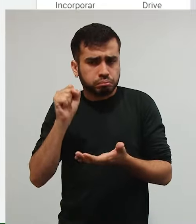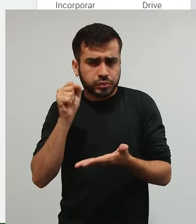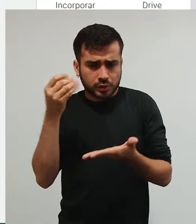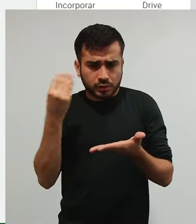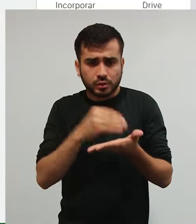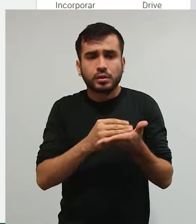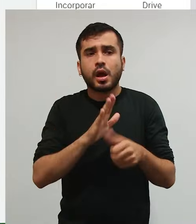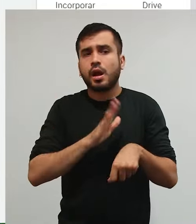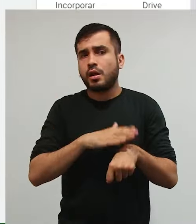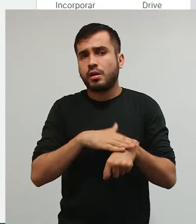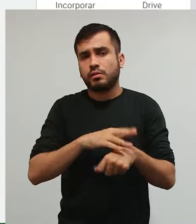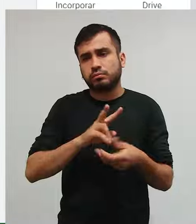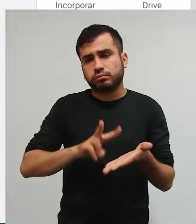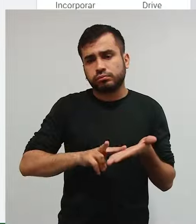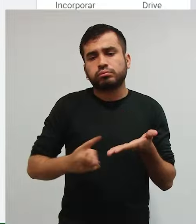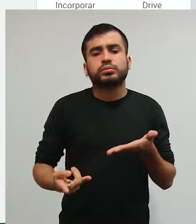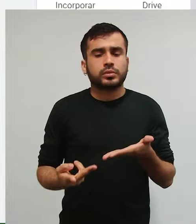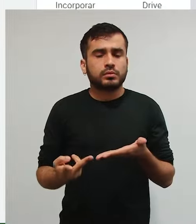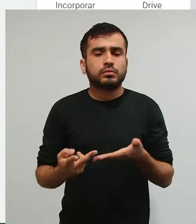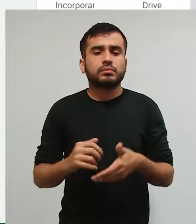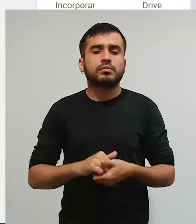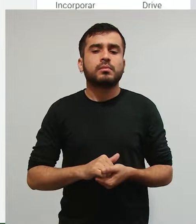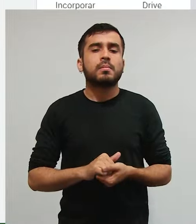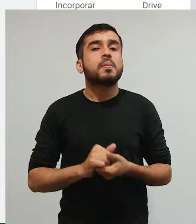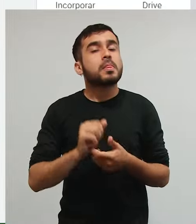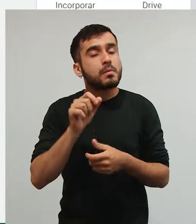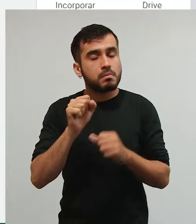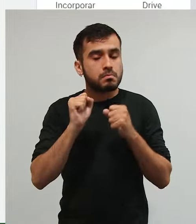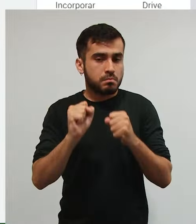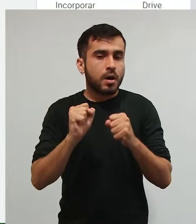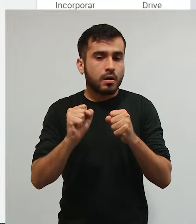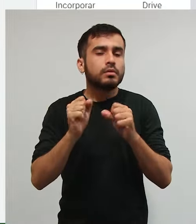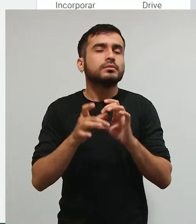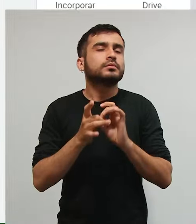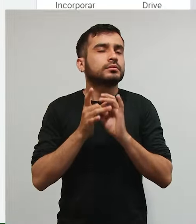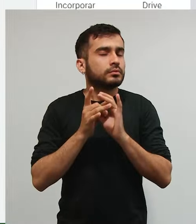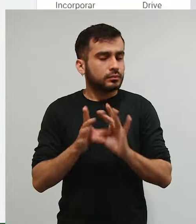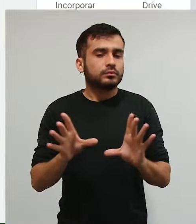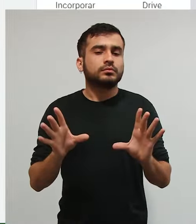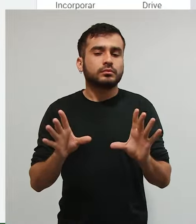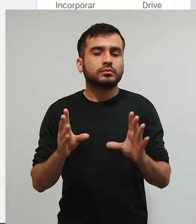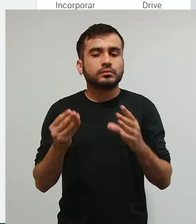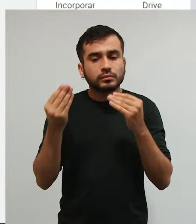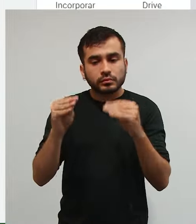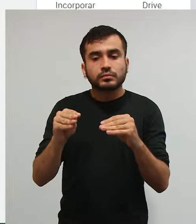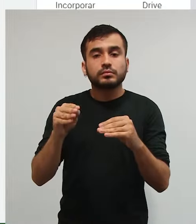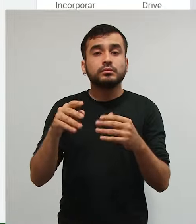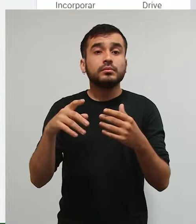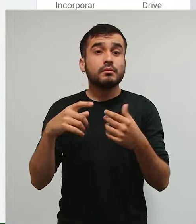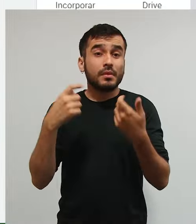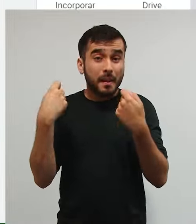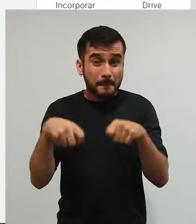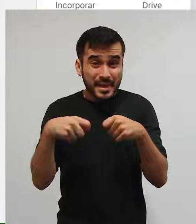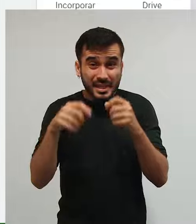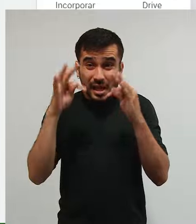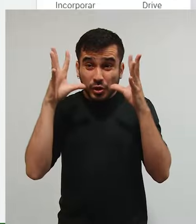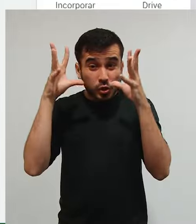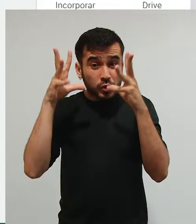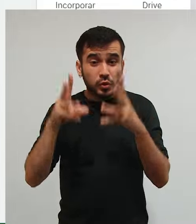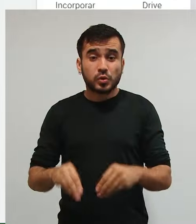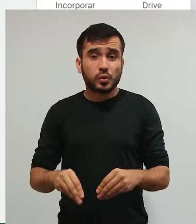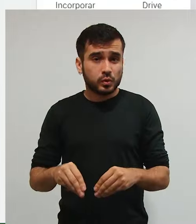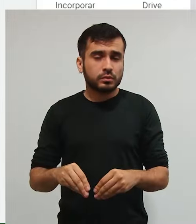Tem vários aplicativos hoje online, no celular, que você grava o áudio e o próprio aplicativo